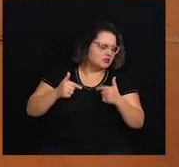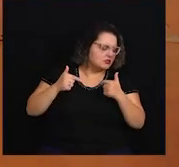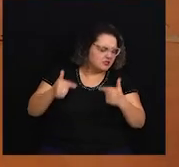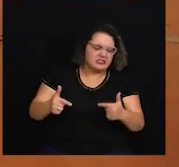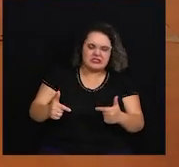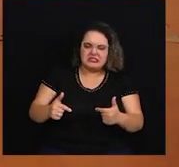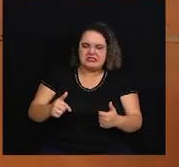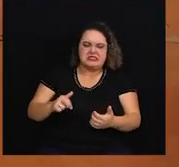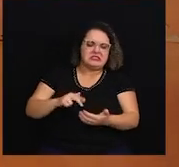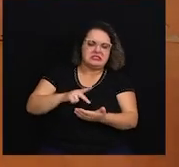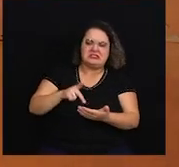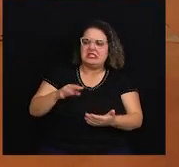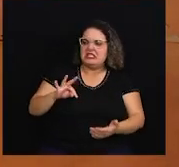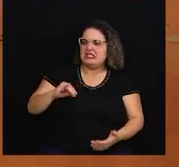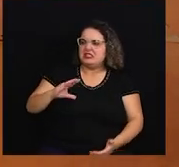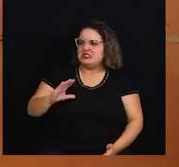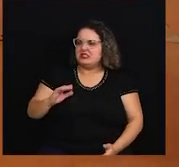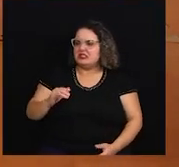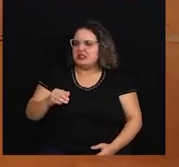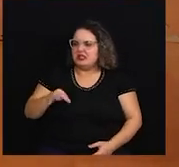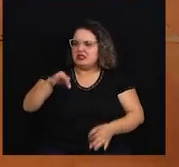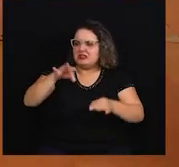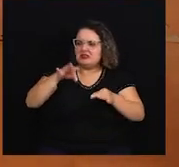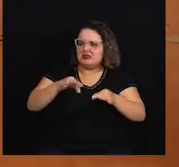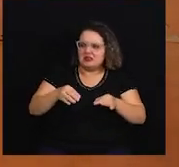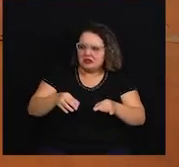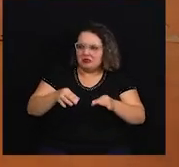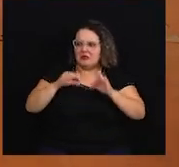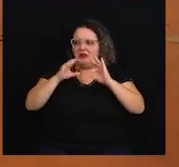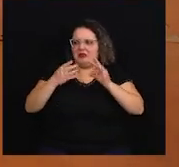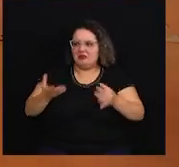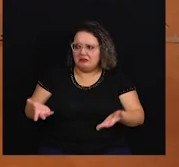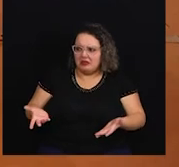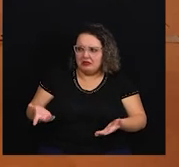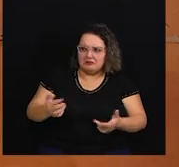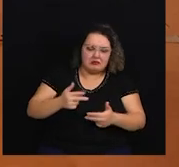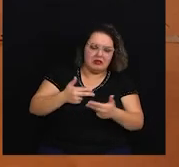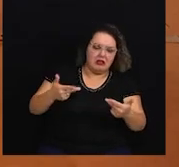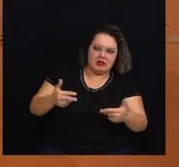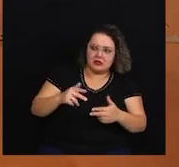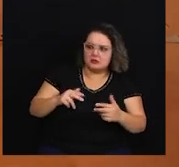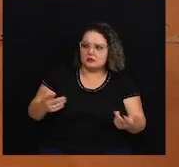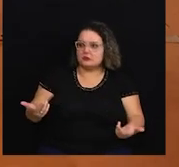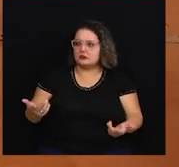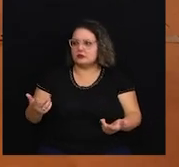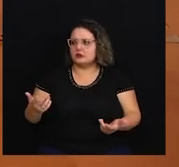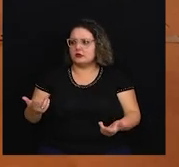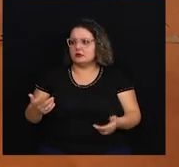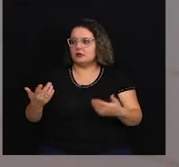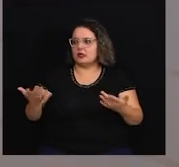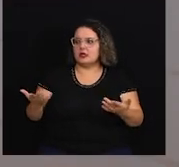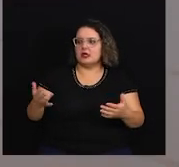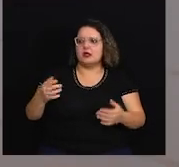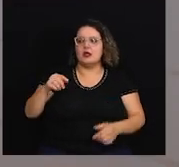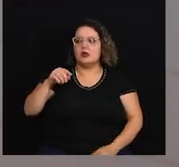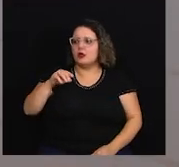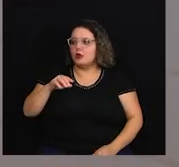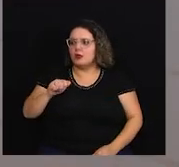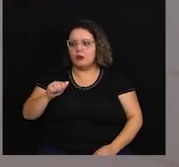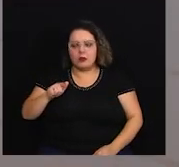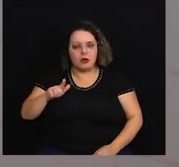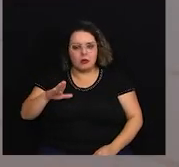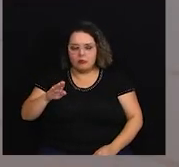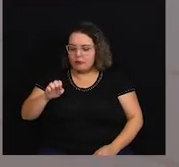Nossa toma chata da continência nada É mas ele a família dele